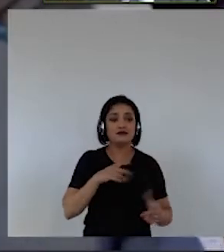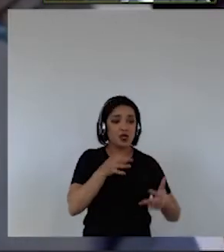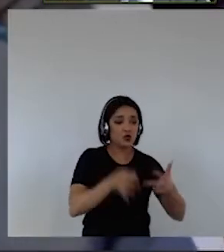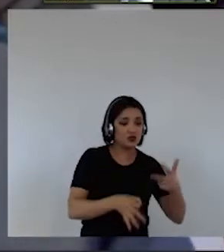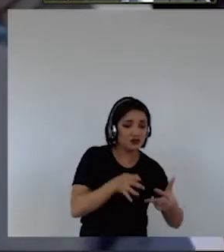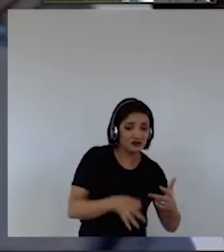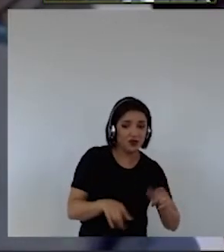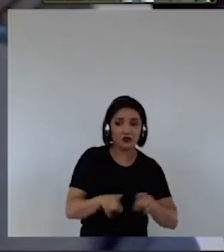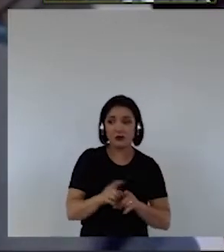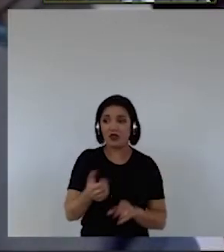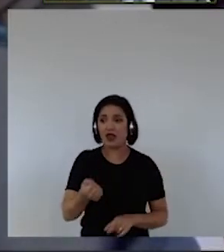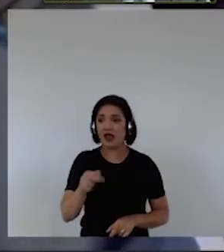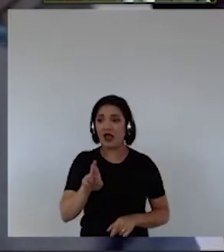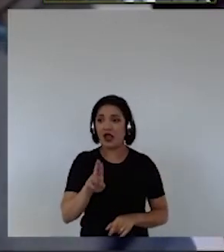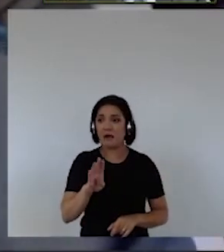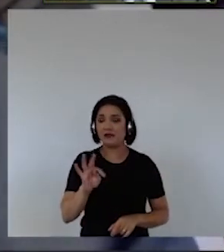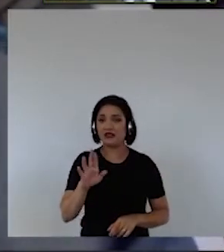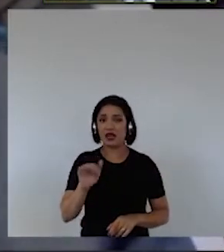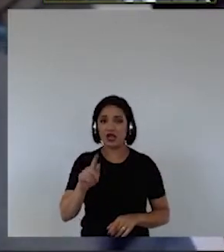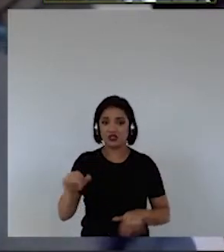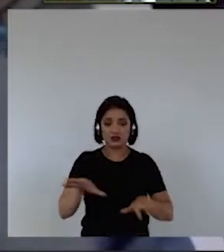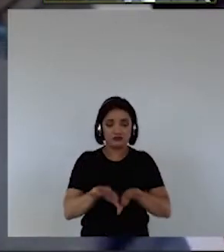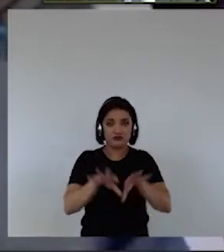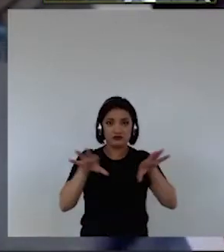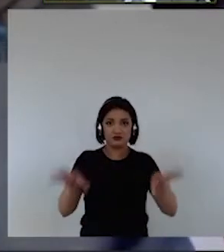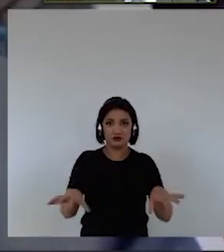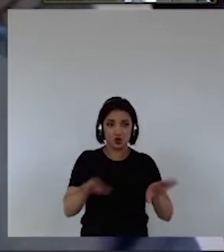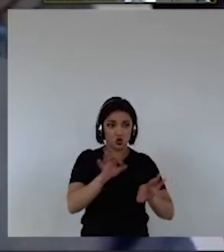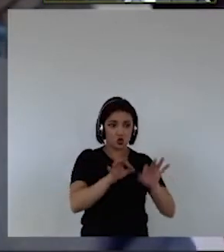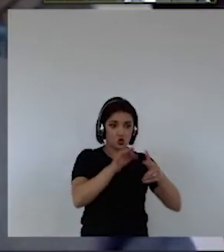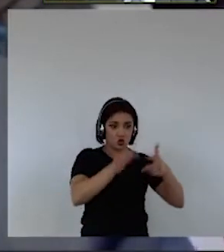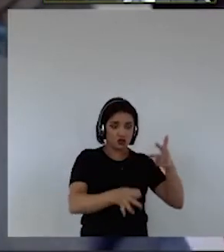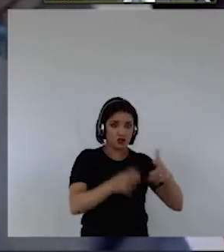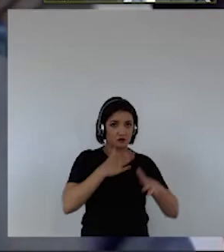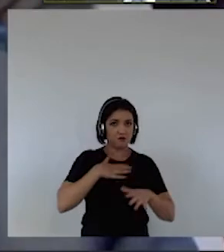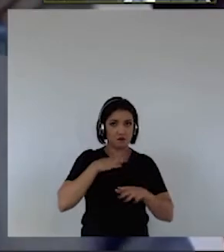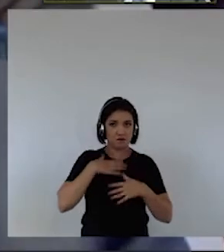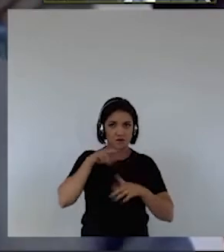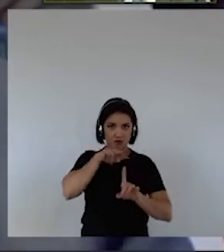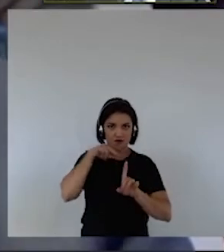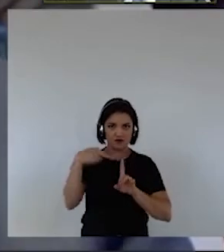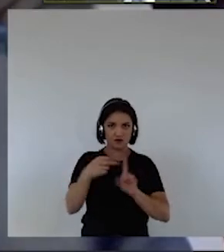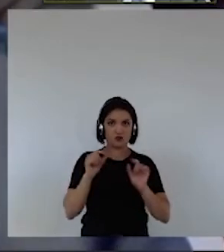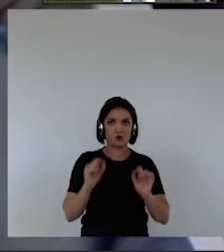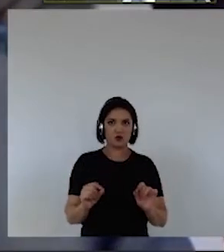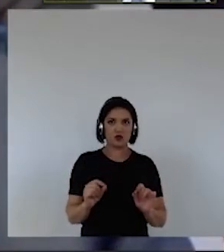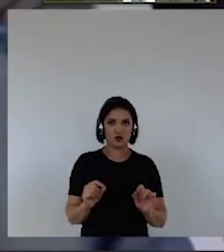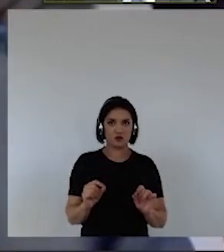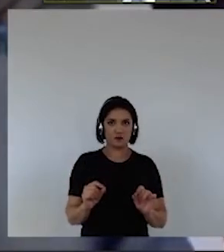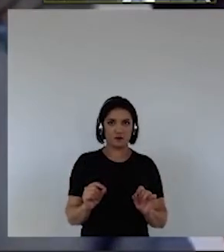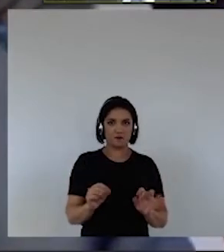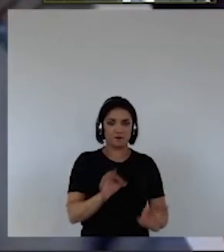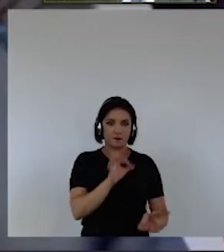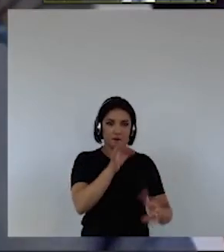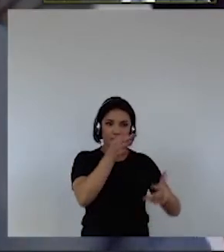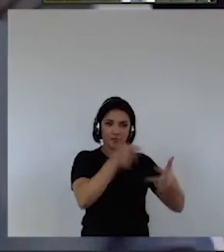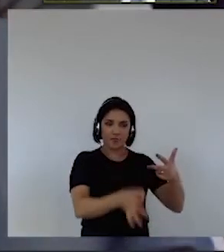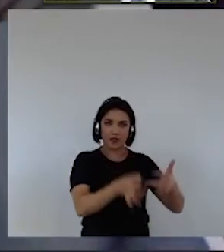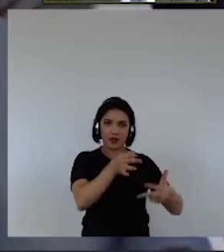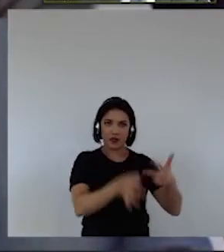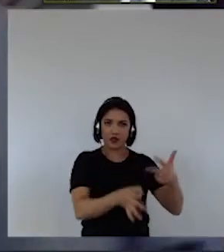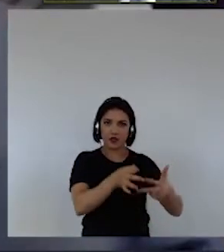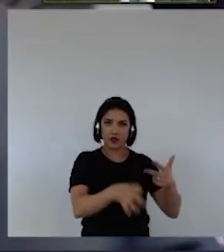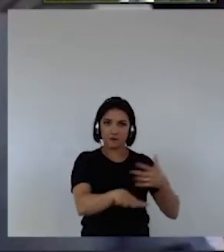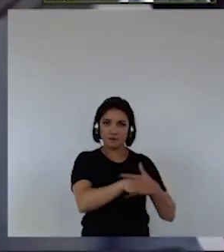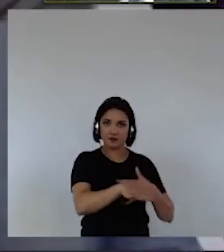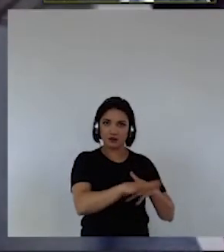Então, rapidamente, eu vou fazer essa diferenciação. Na minha visão, o Poder Judiciário ele